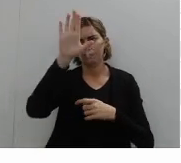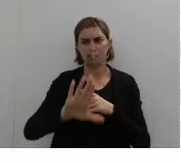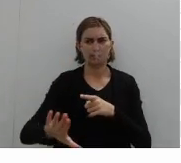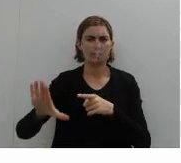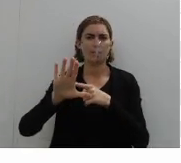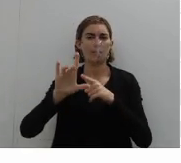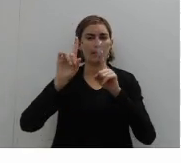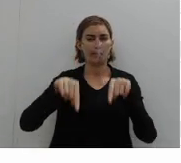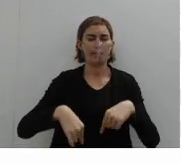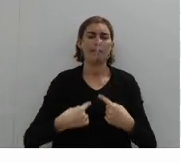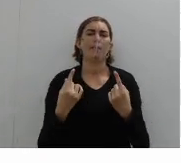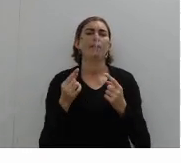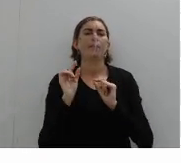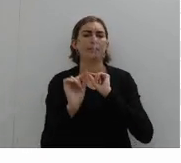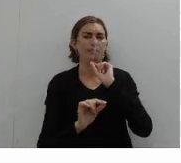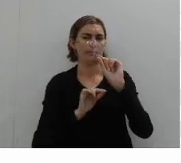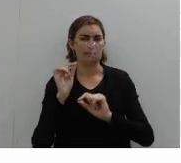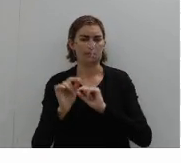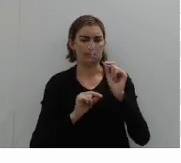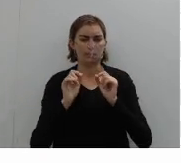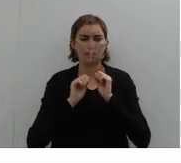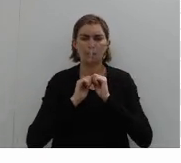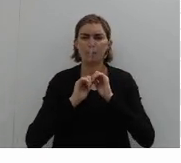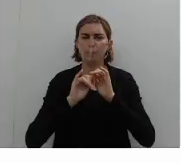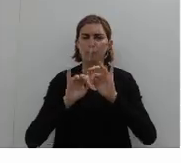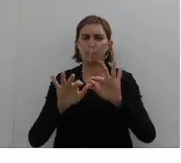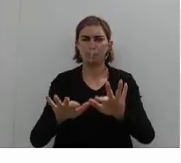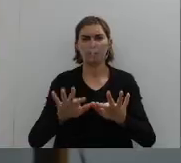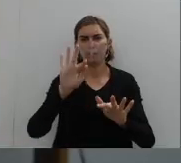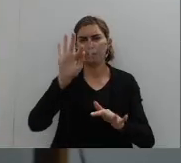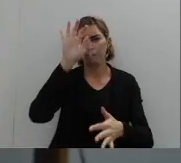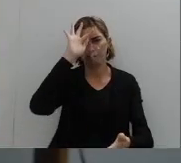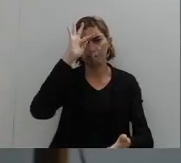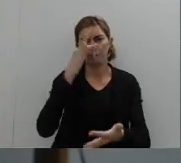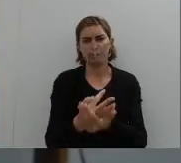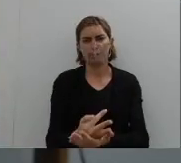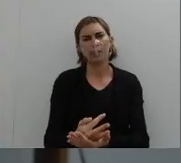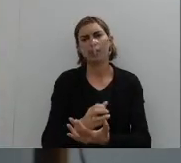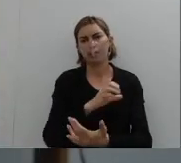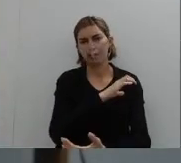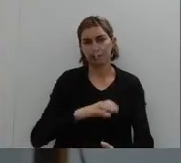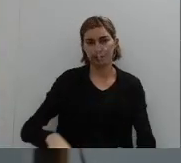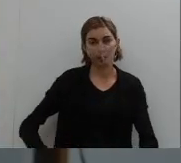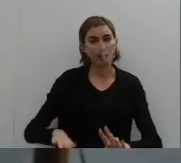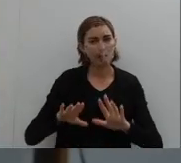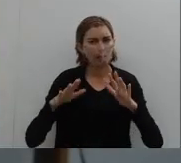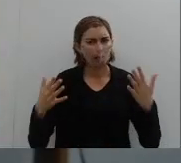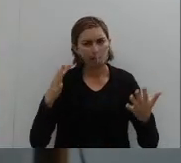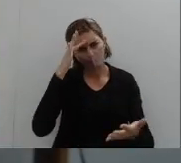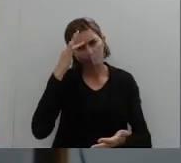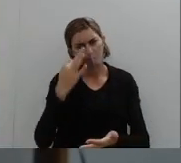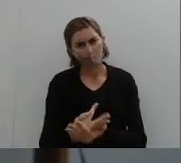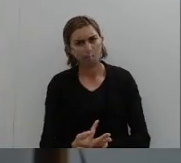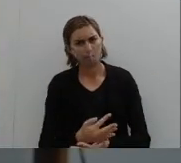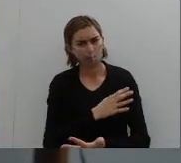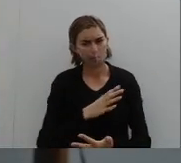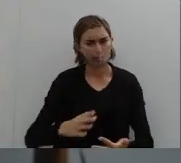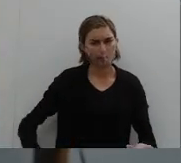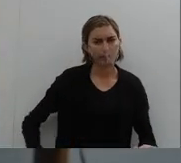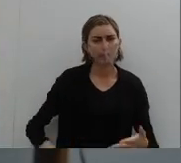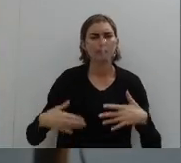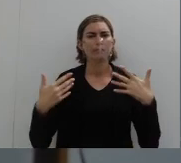europeus era justamente difundir a fé cristã. Opa, a fé cristã.